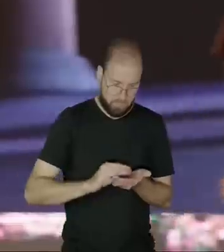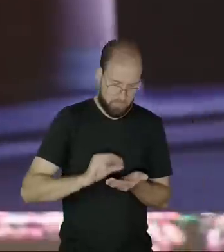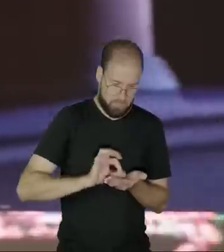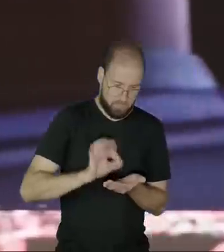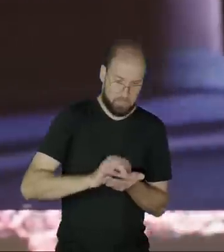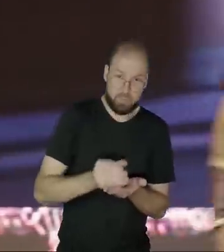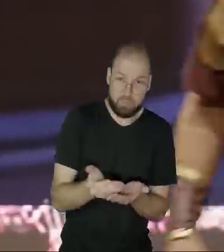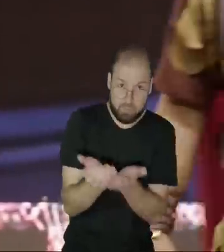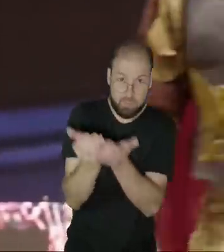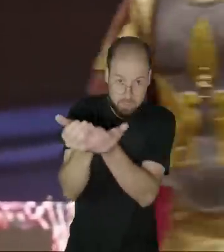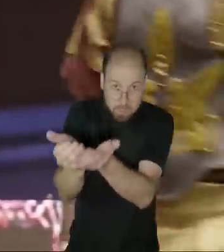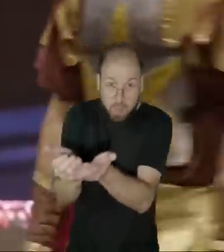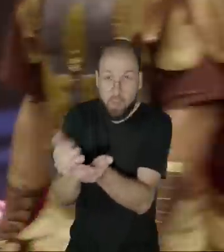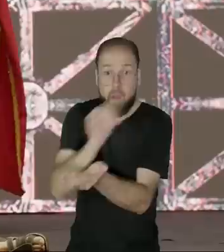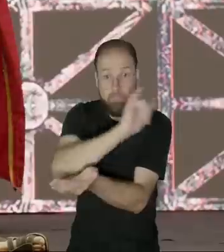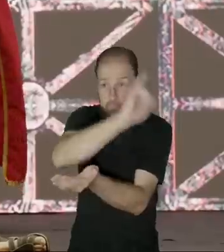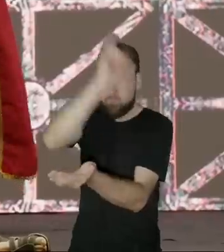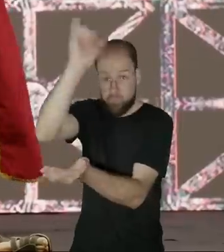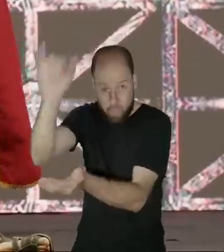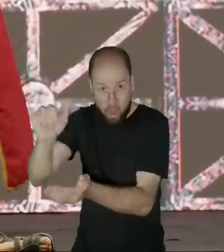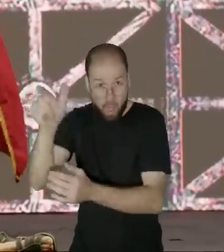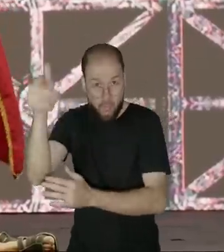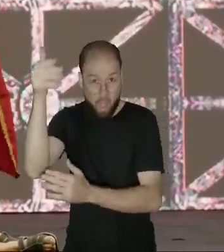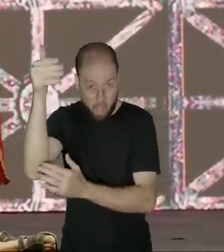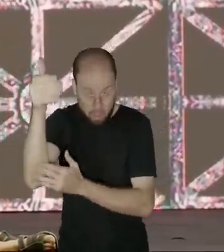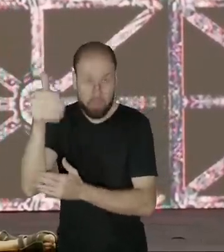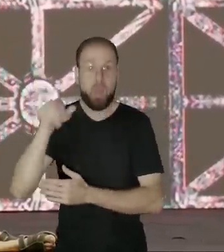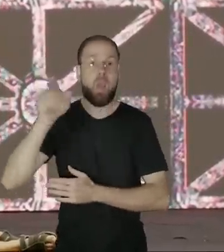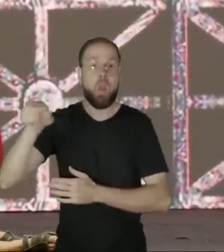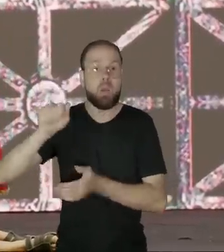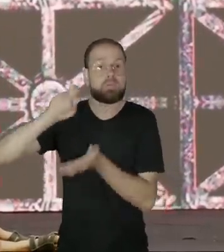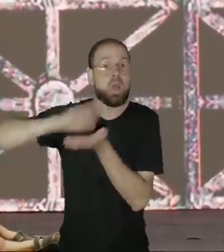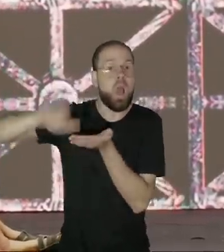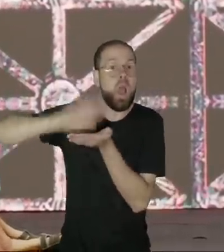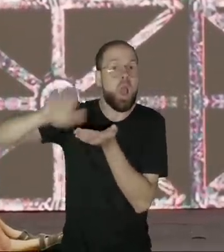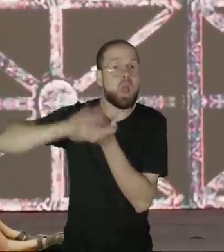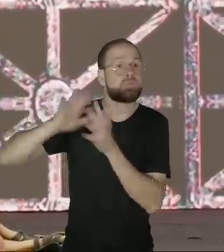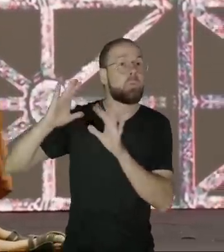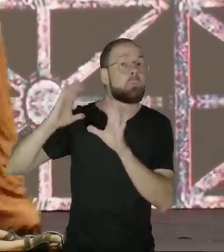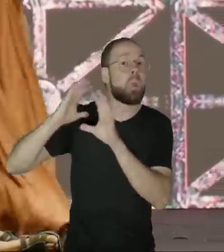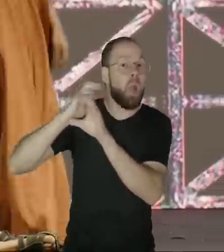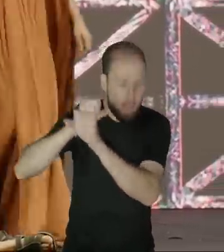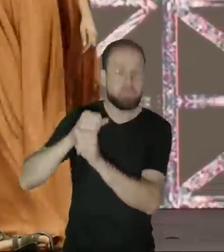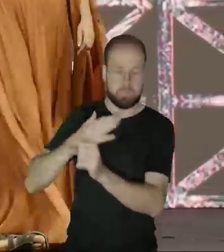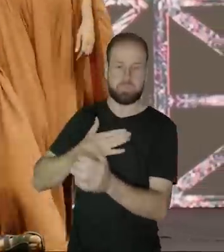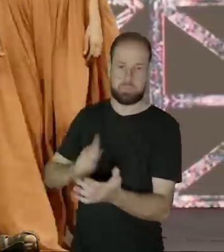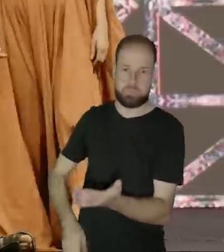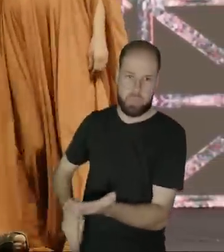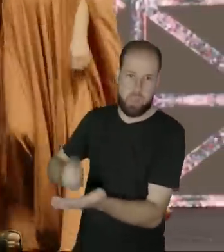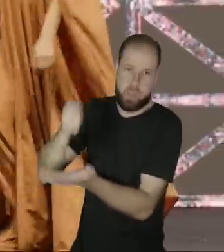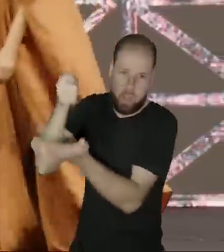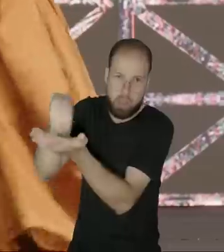diga ao hospedeiro que cuide dele e que pagaremos todas as despesas que ele tiver.